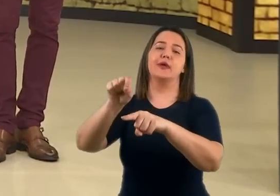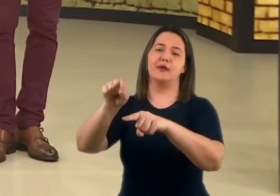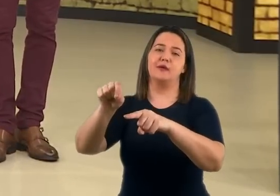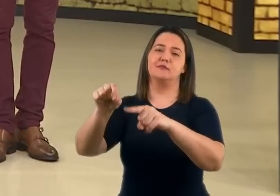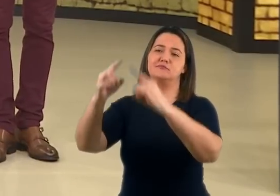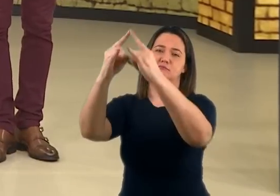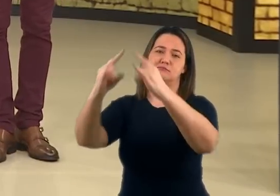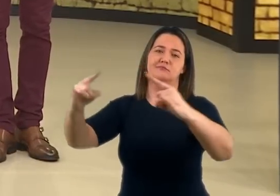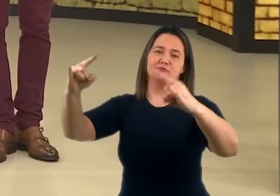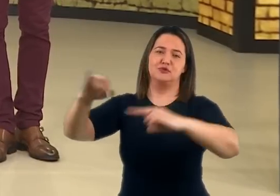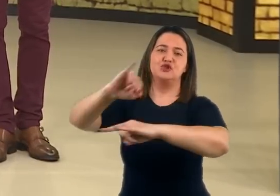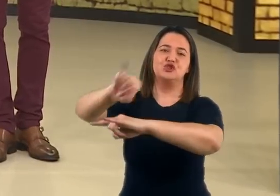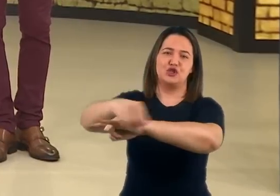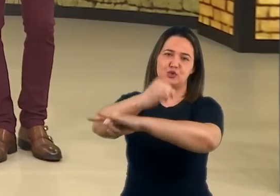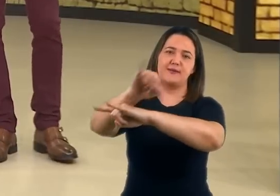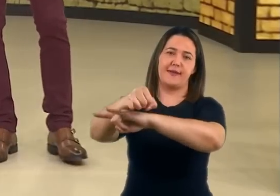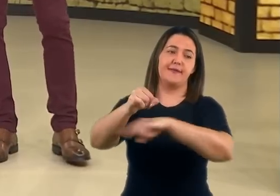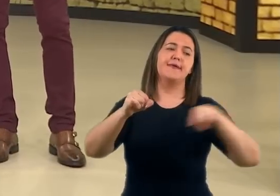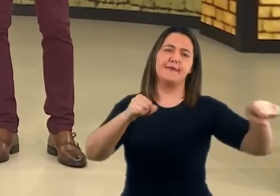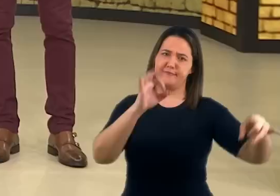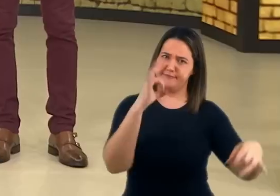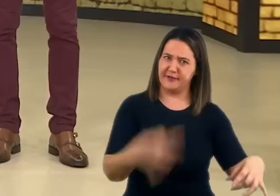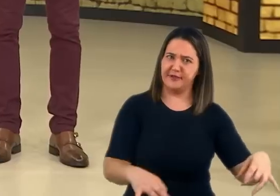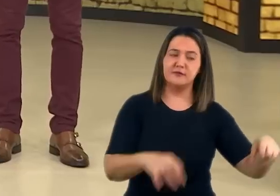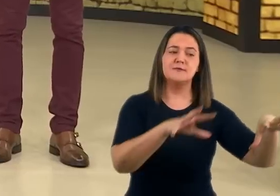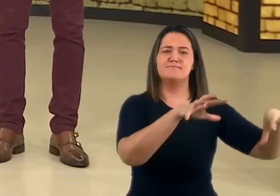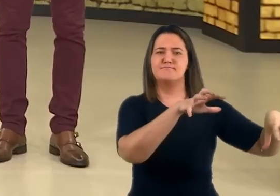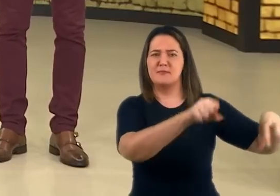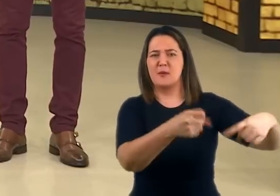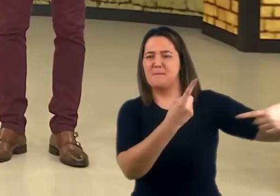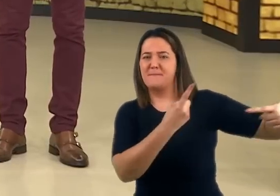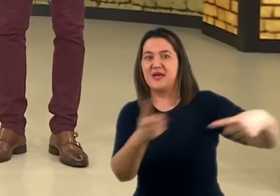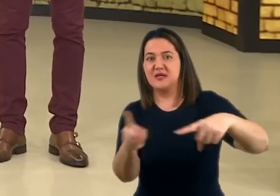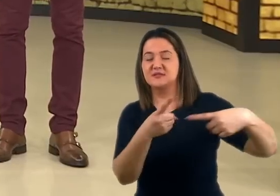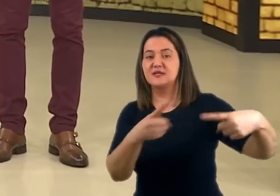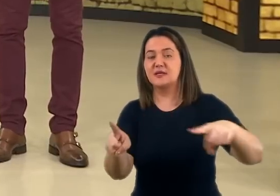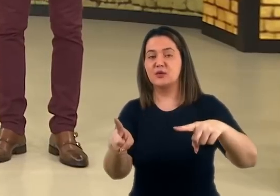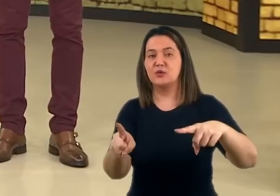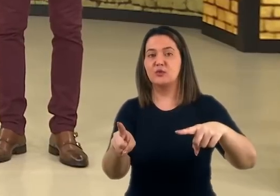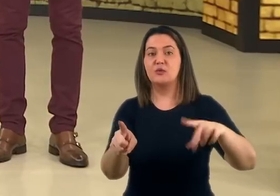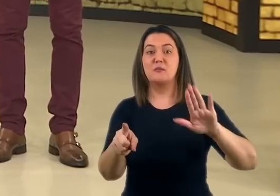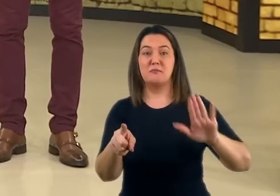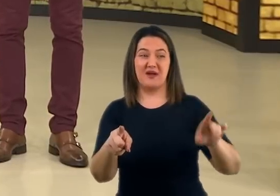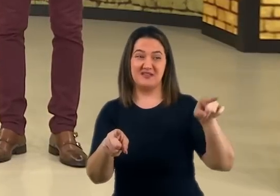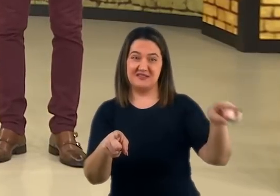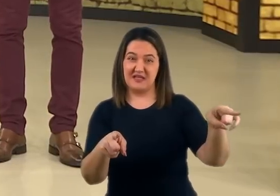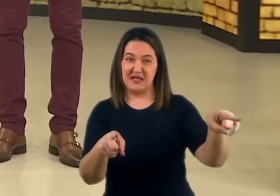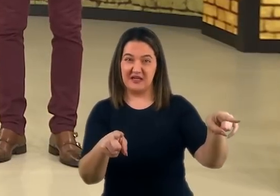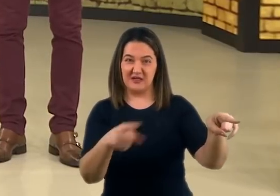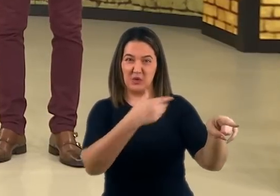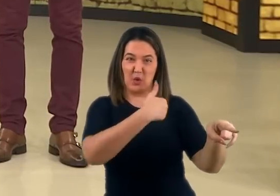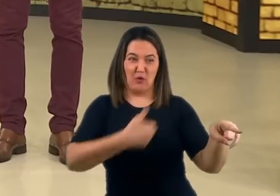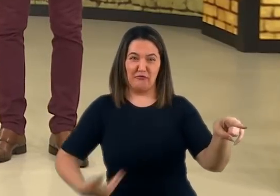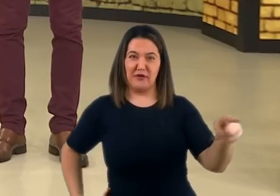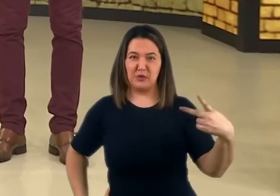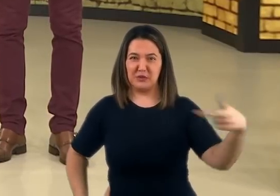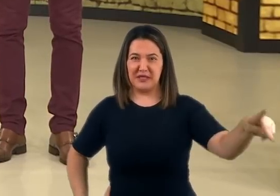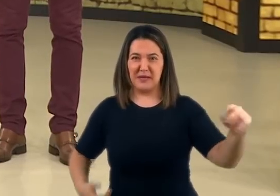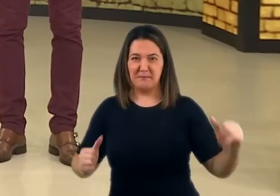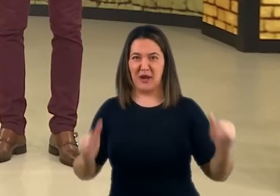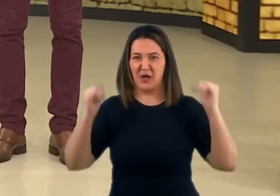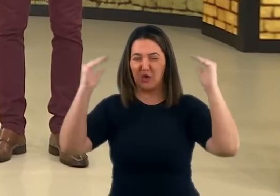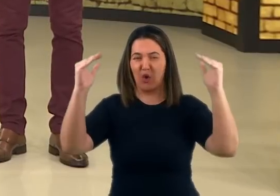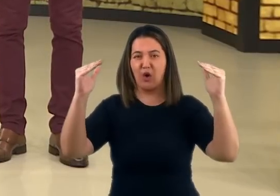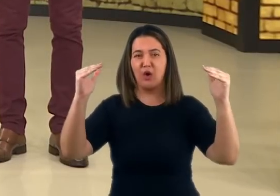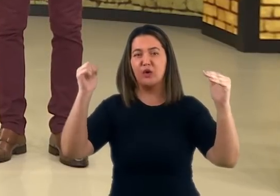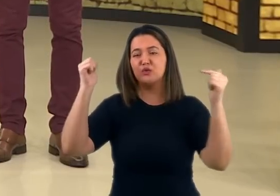claro, Antíoco perseguiu os judeus em grande estilo, mas isto ainda não faz dele, ou do seu império, algo maior